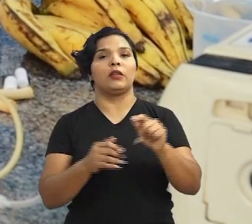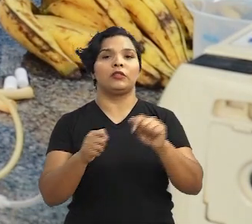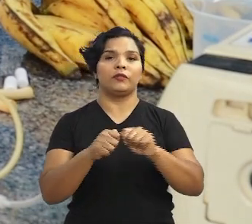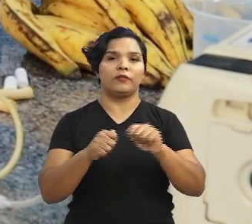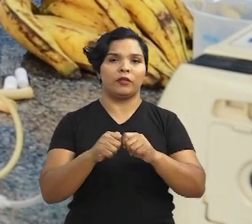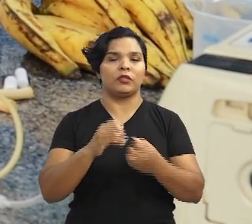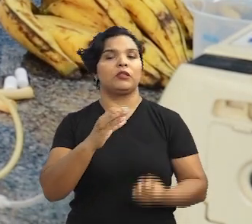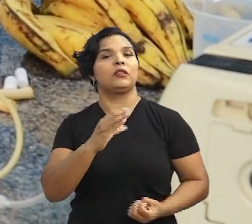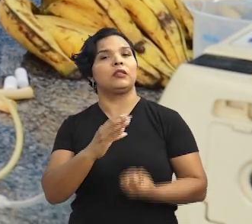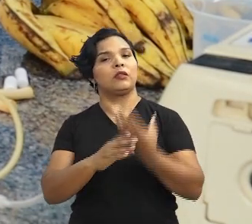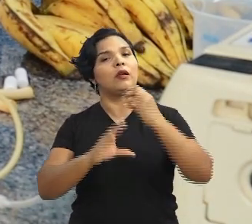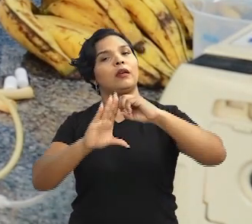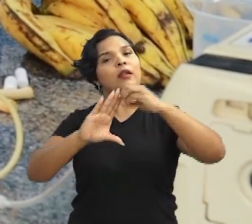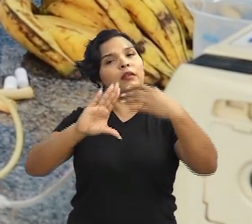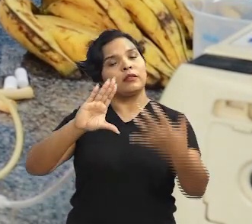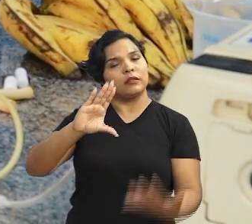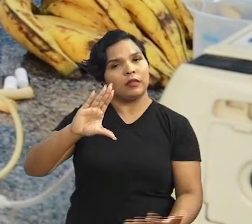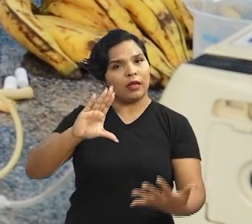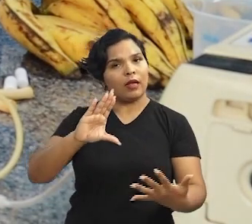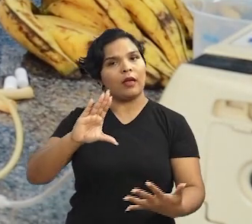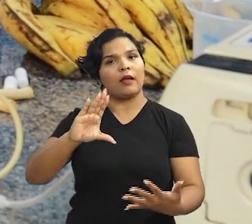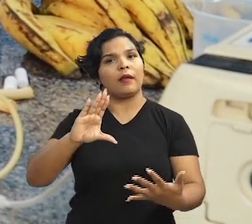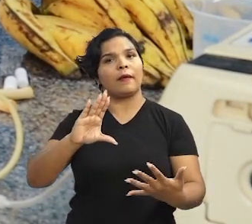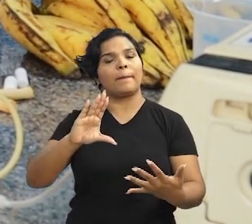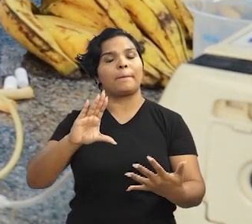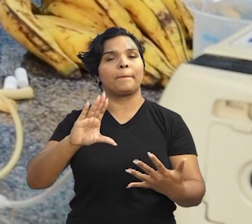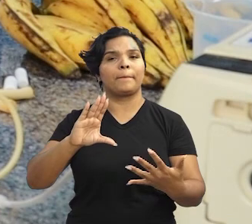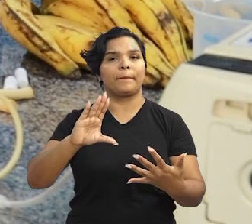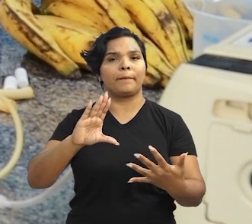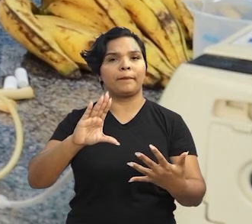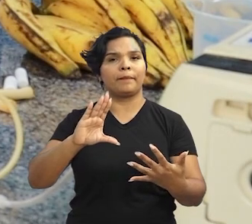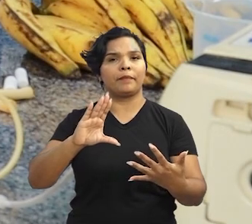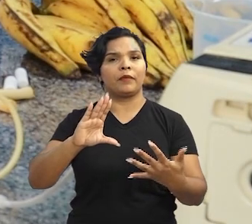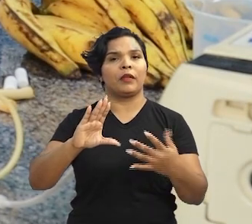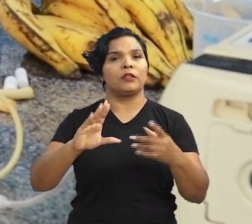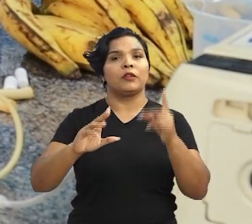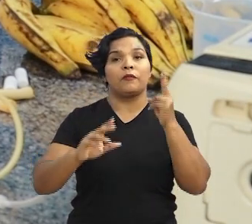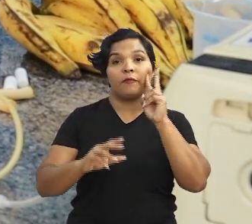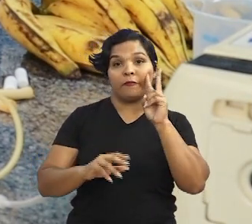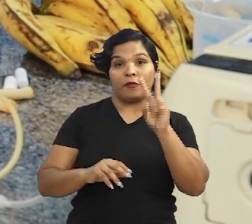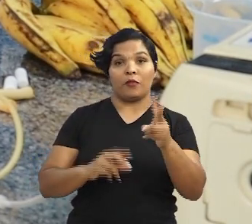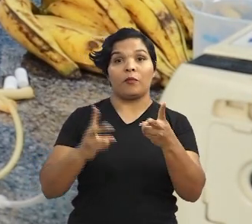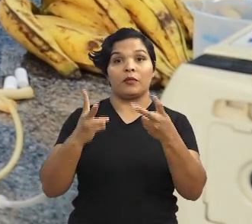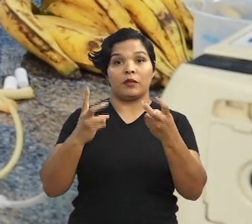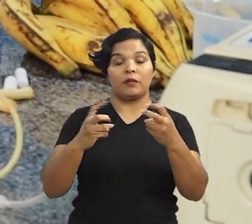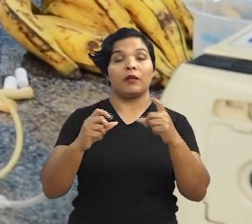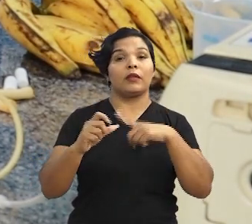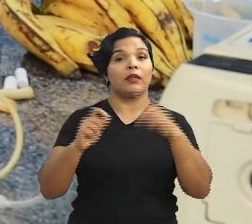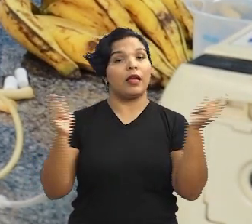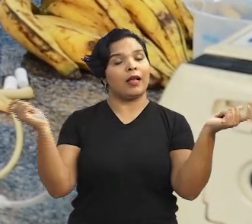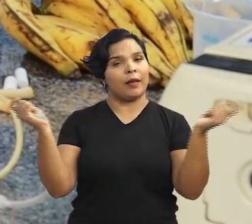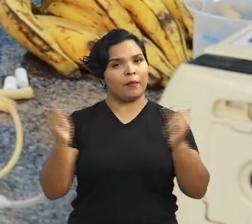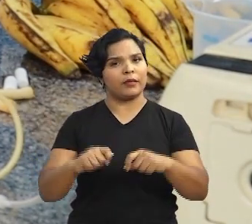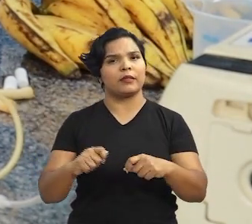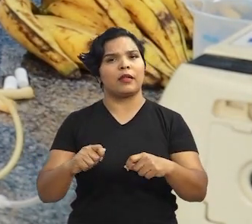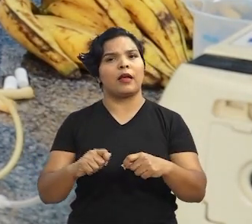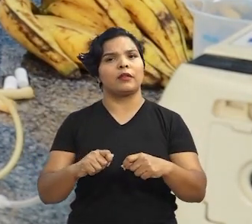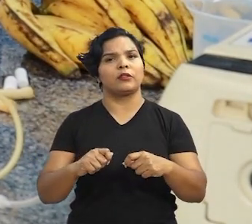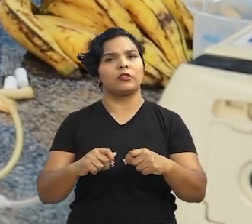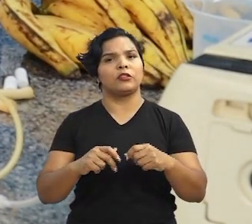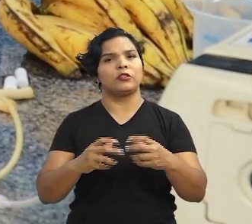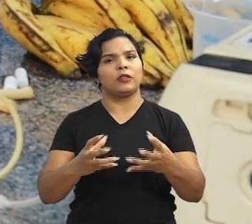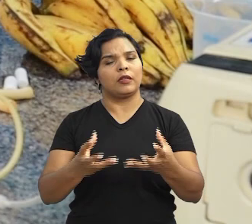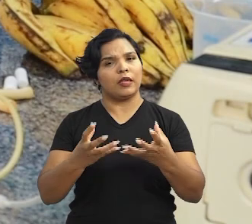A gente fez ele, a gente caracterizou ele de maneira física e química. A gente verificou que ele tem a capacidade realmente